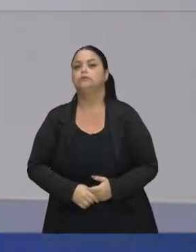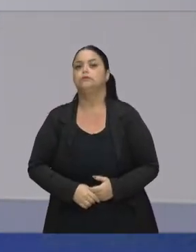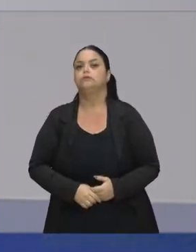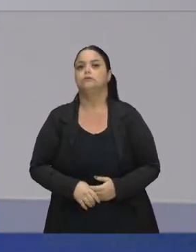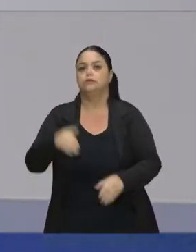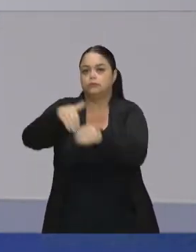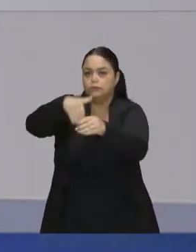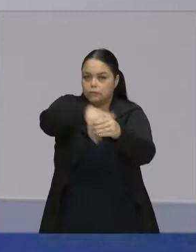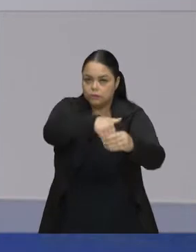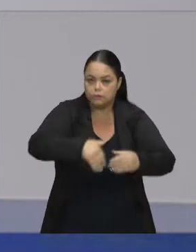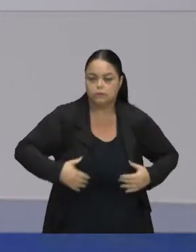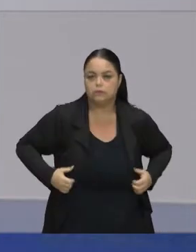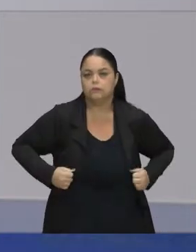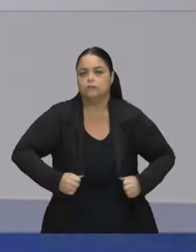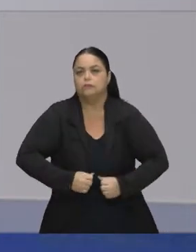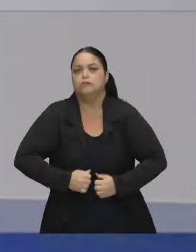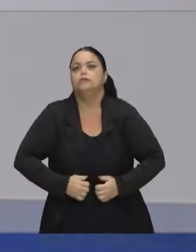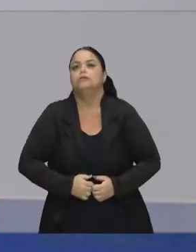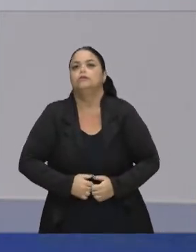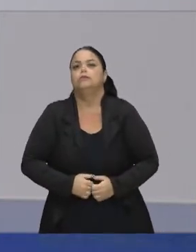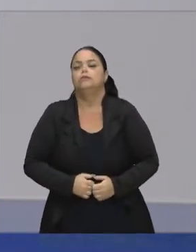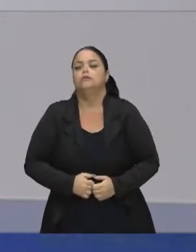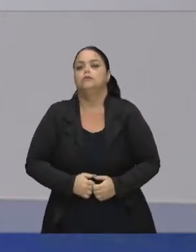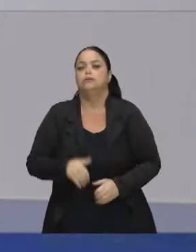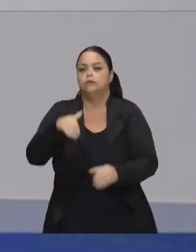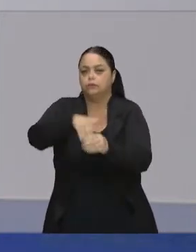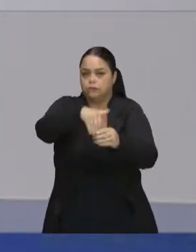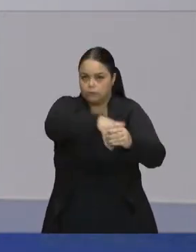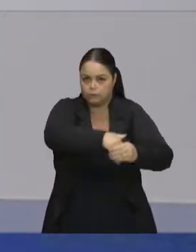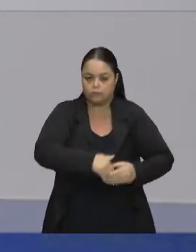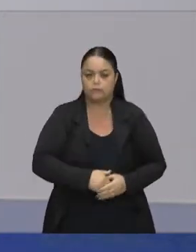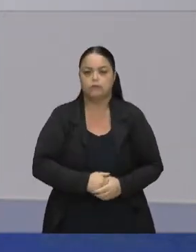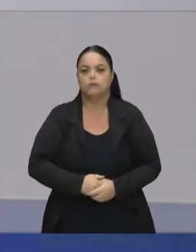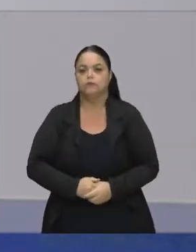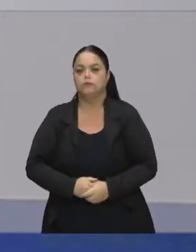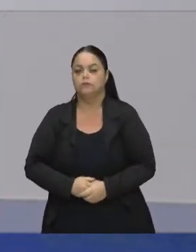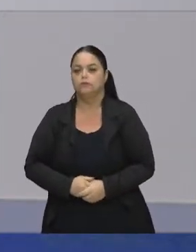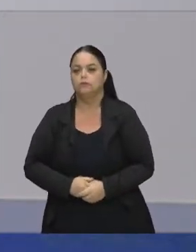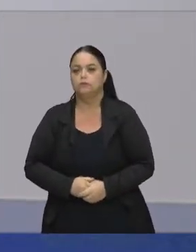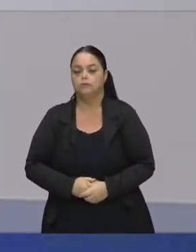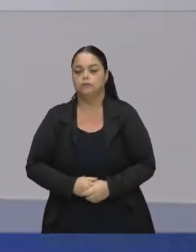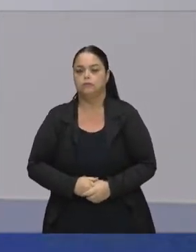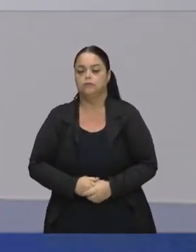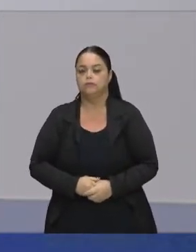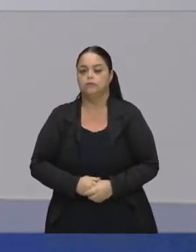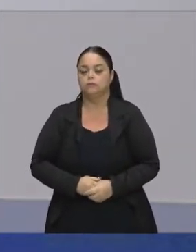Em votação... Não.